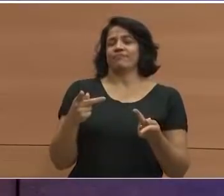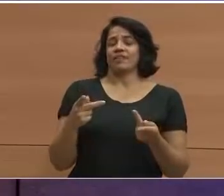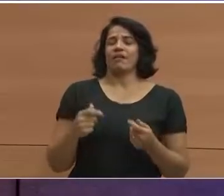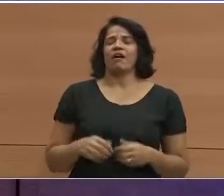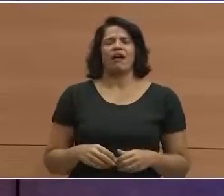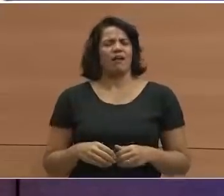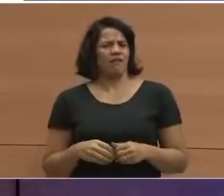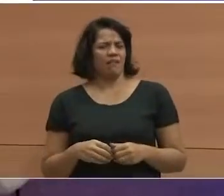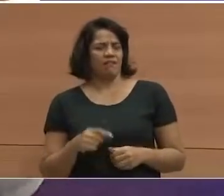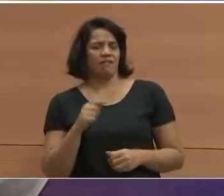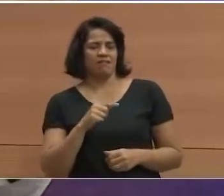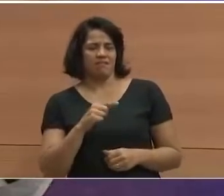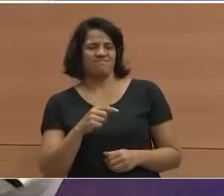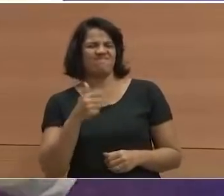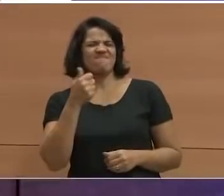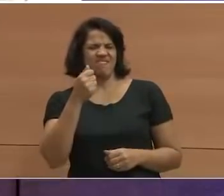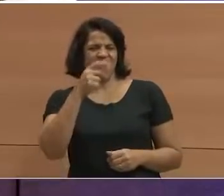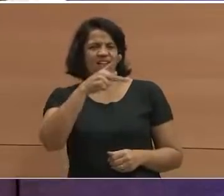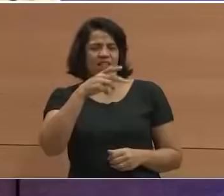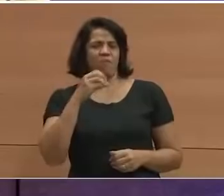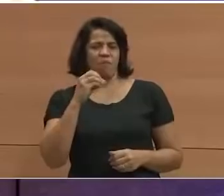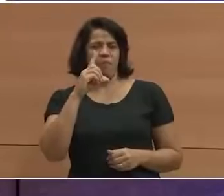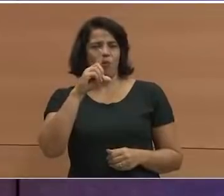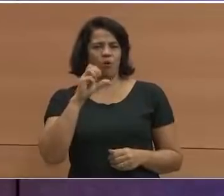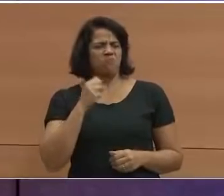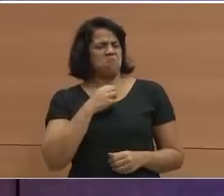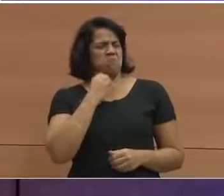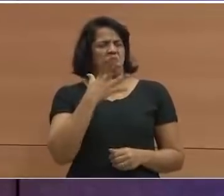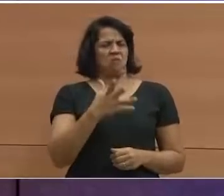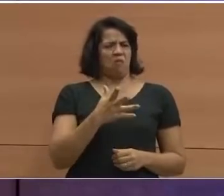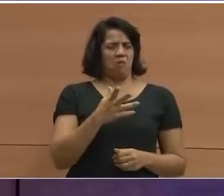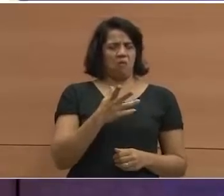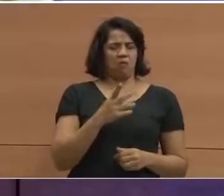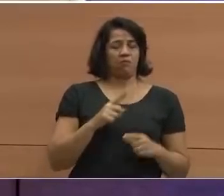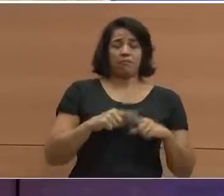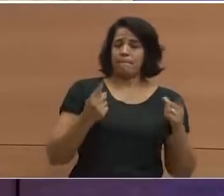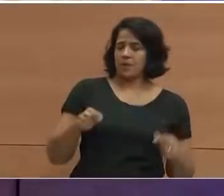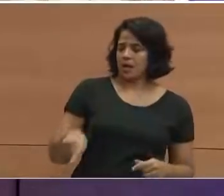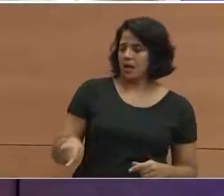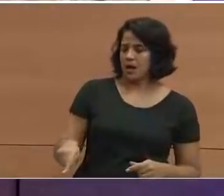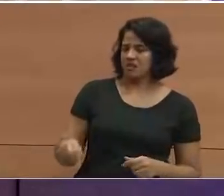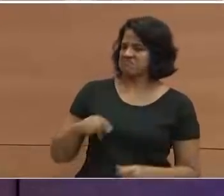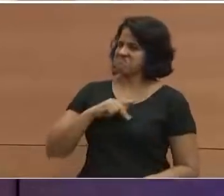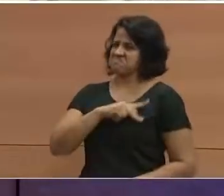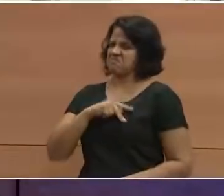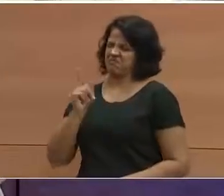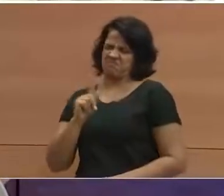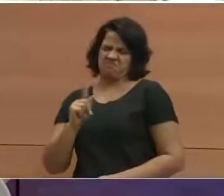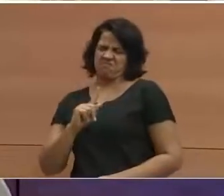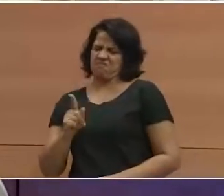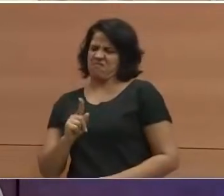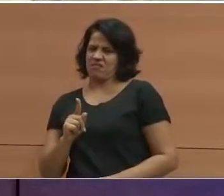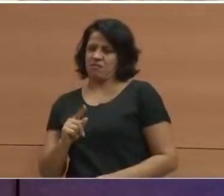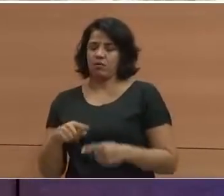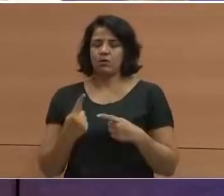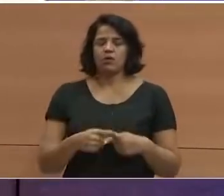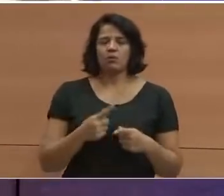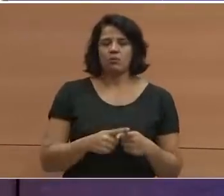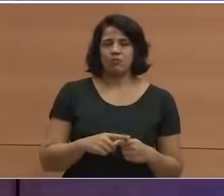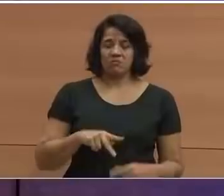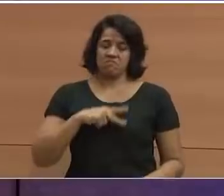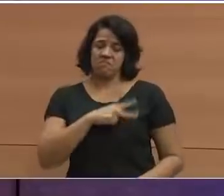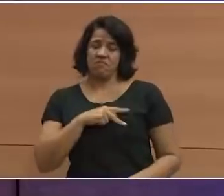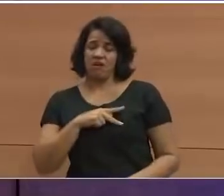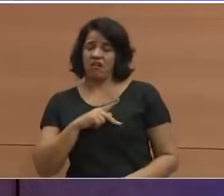e Paulo não tinha esse perfil, não tinha esse jeitão, né, eloquente, poderoso no seu